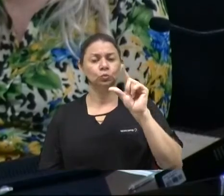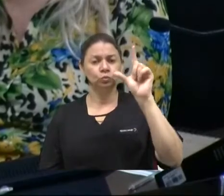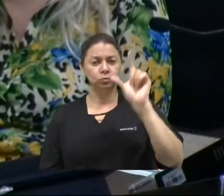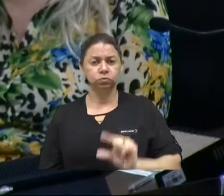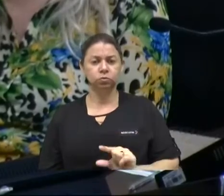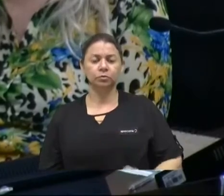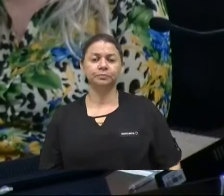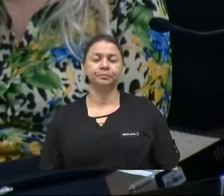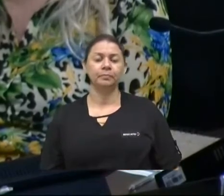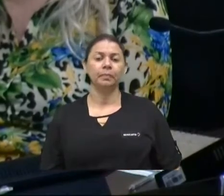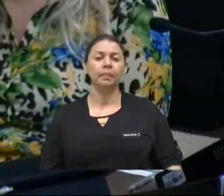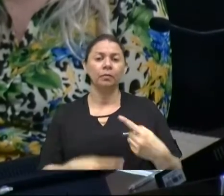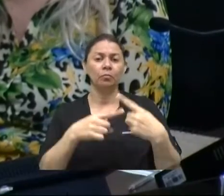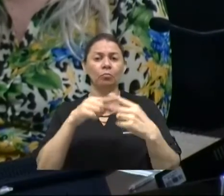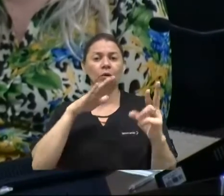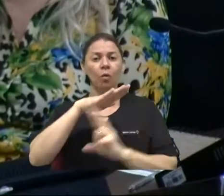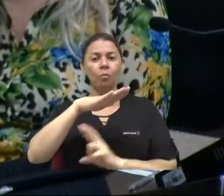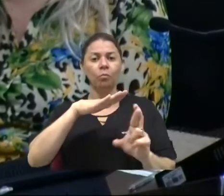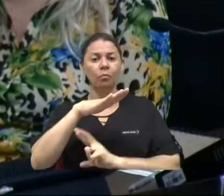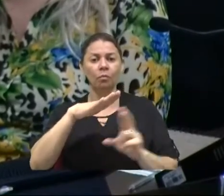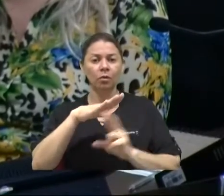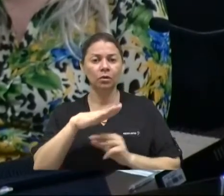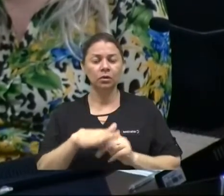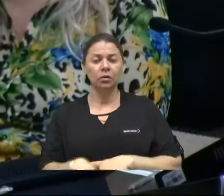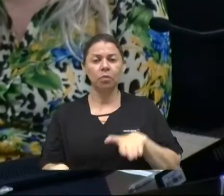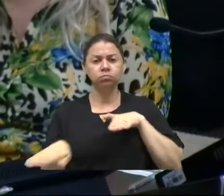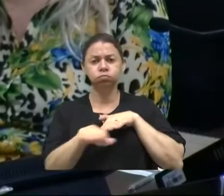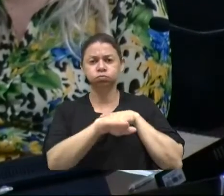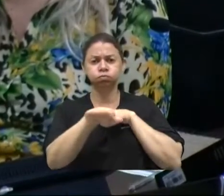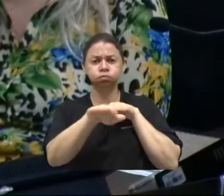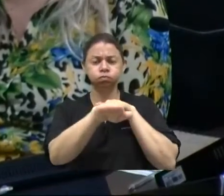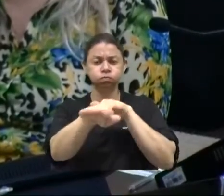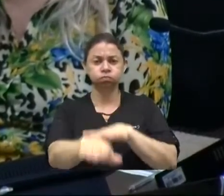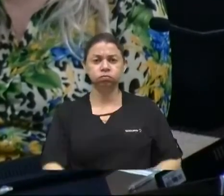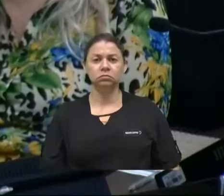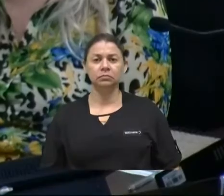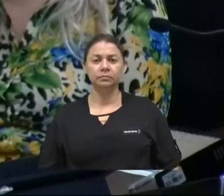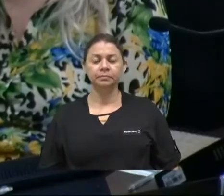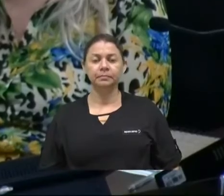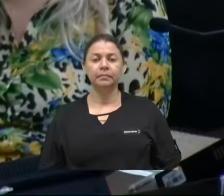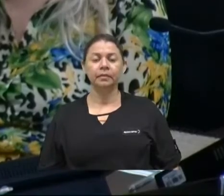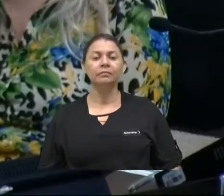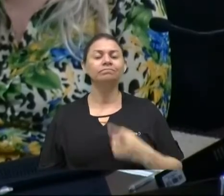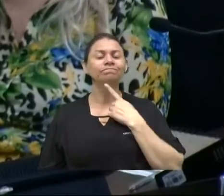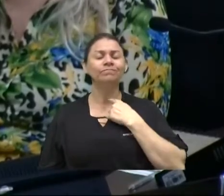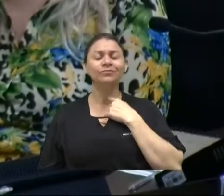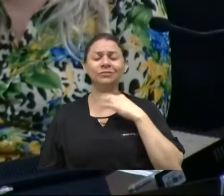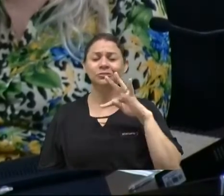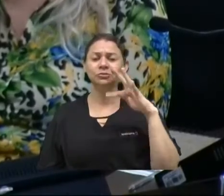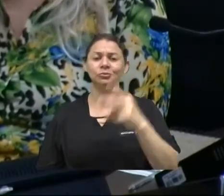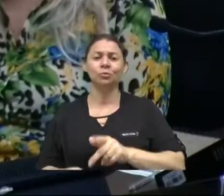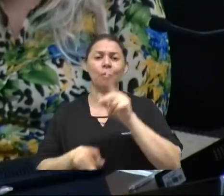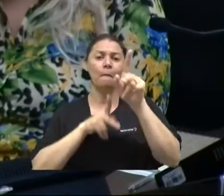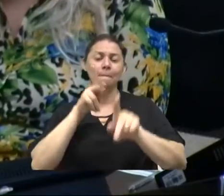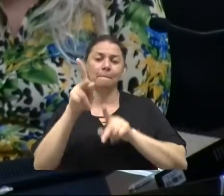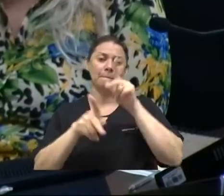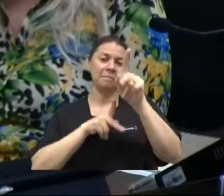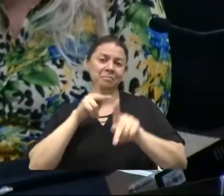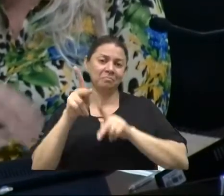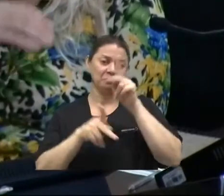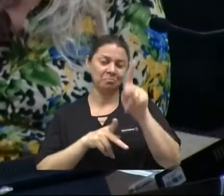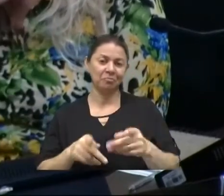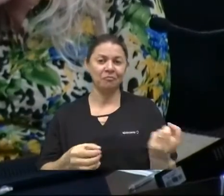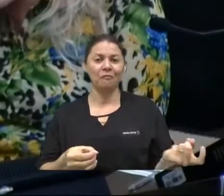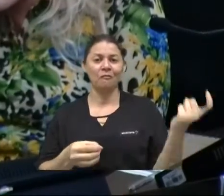Anhanguera, Bandeirante, facilitando de todas as formas. Isso é o desejo de toda a nossa população, é o desejo de